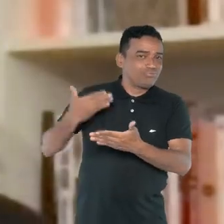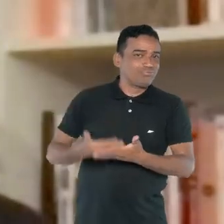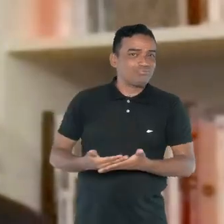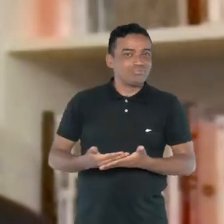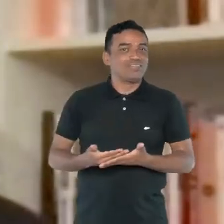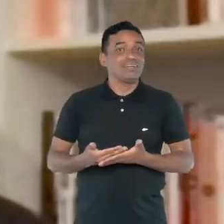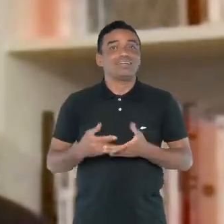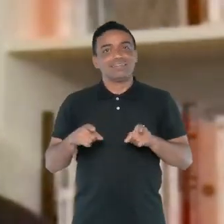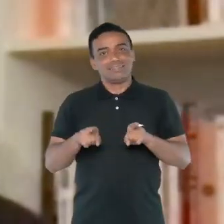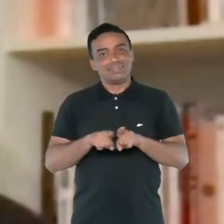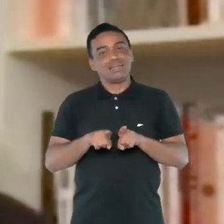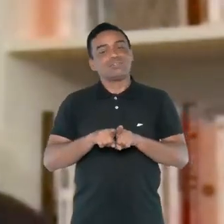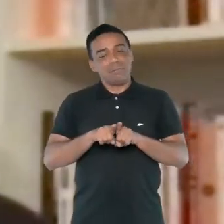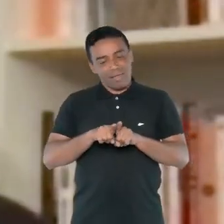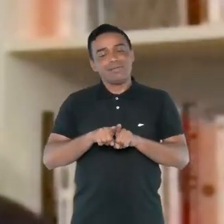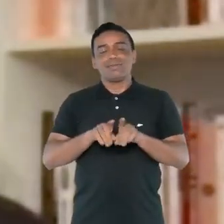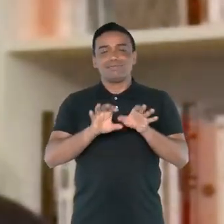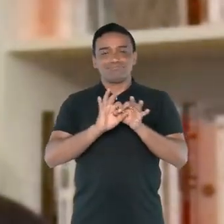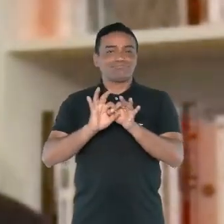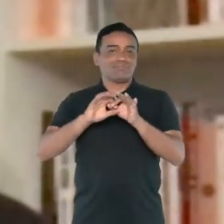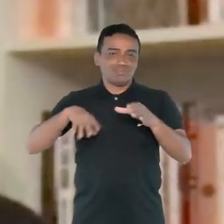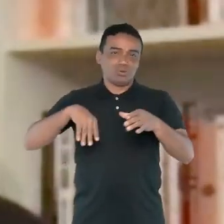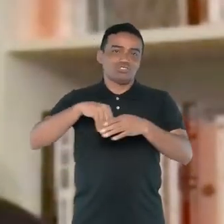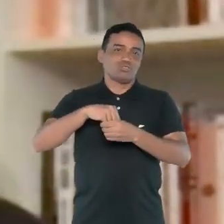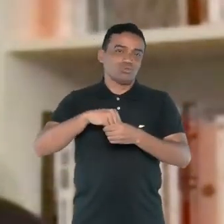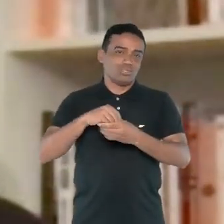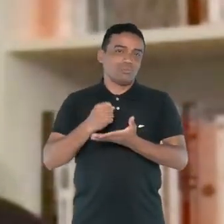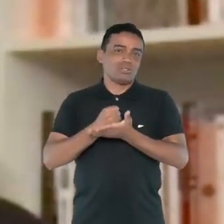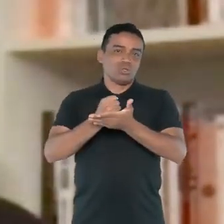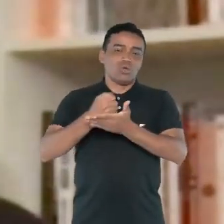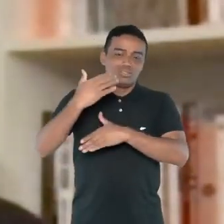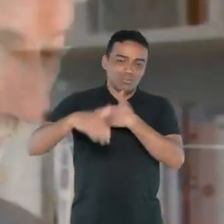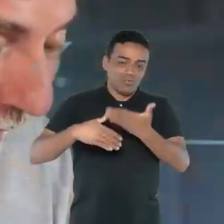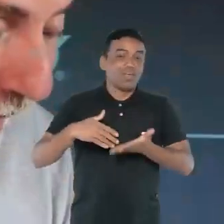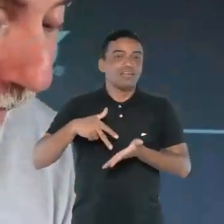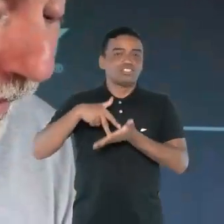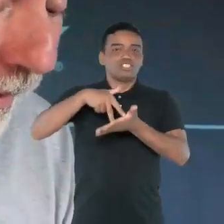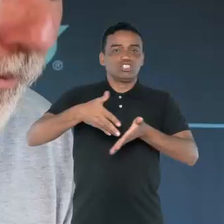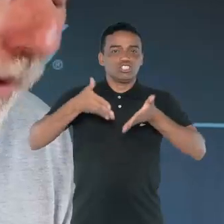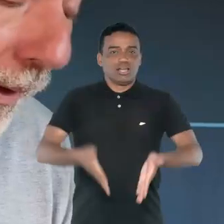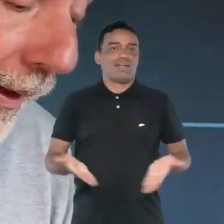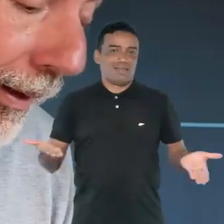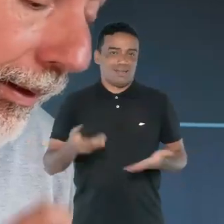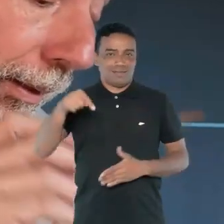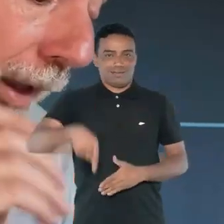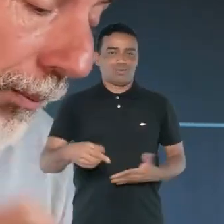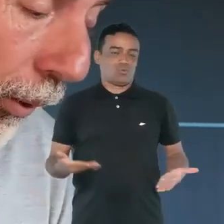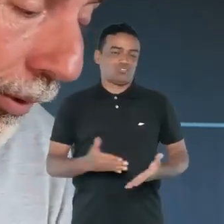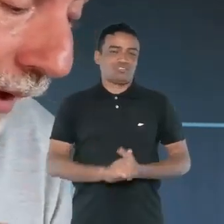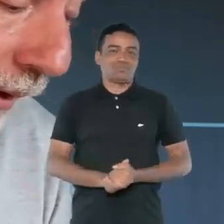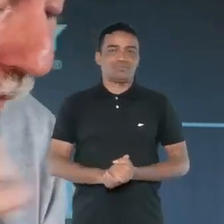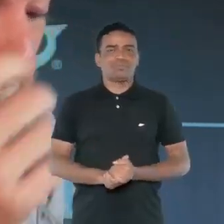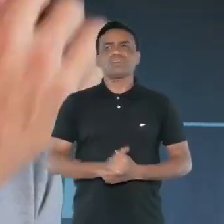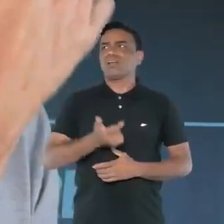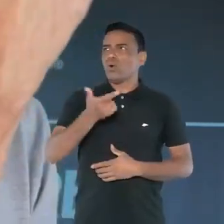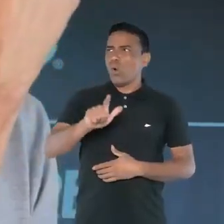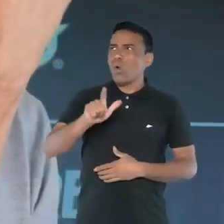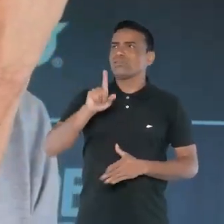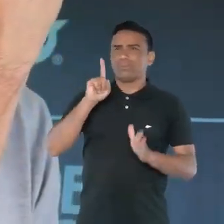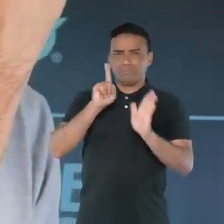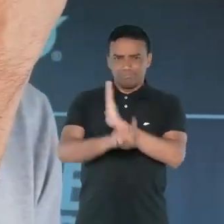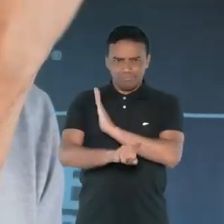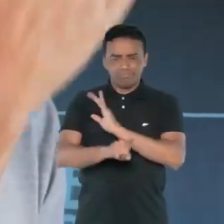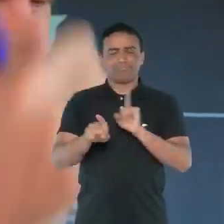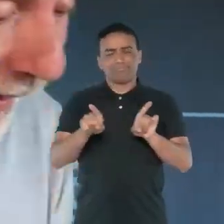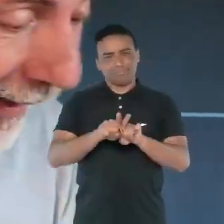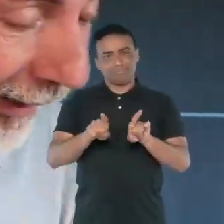que também me constitui, que também me fez chegar aqui. Sim, sim. E tem uma outra questão